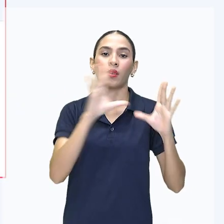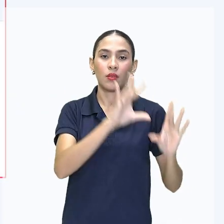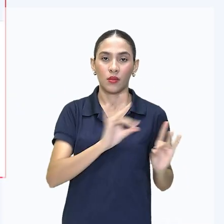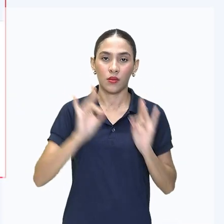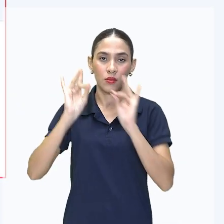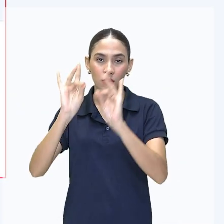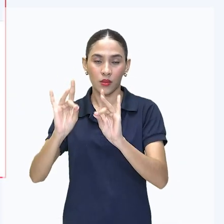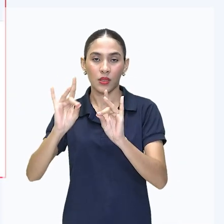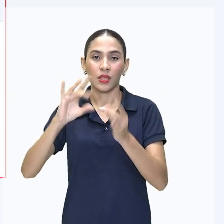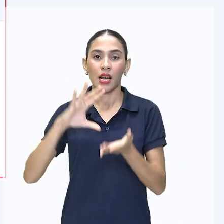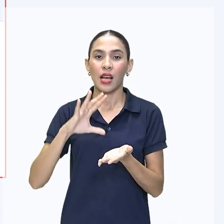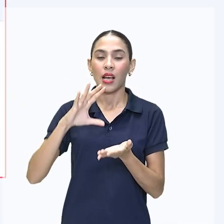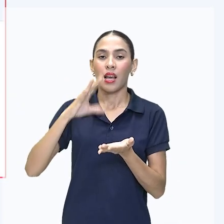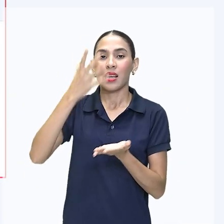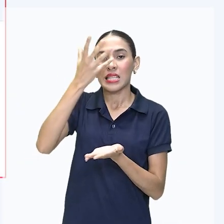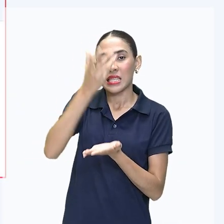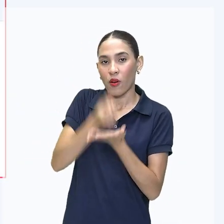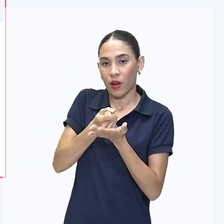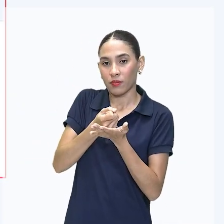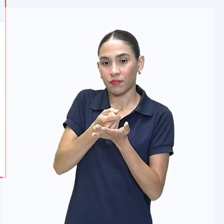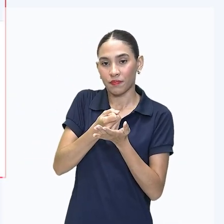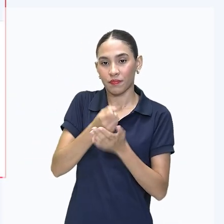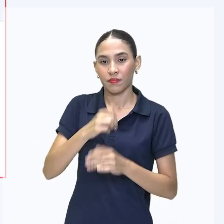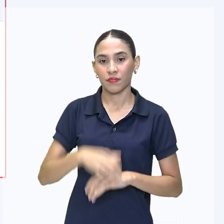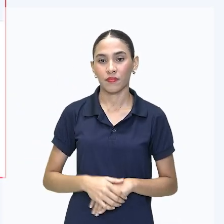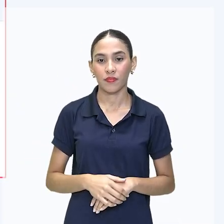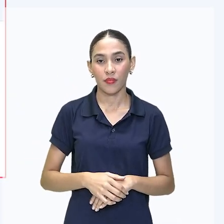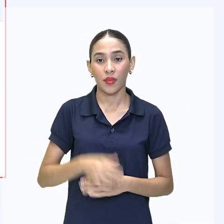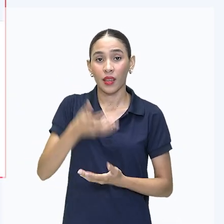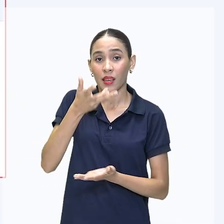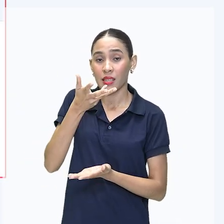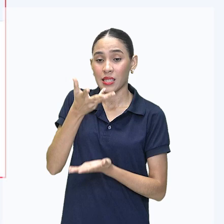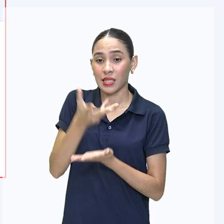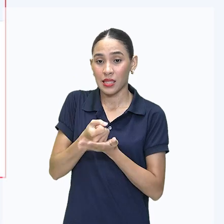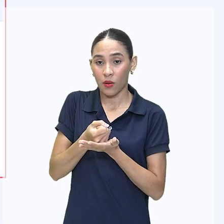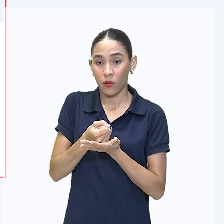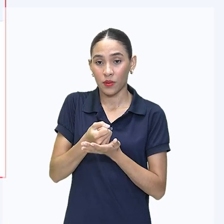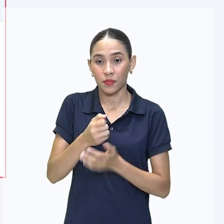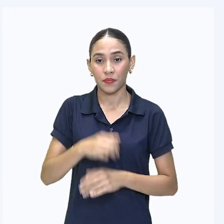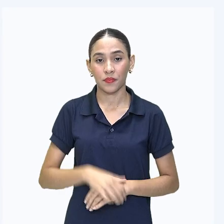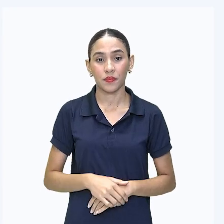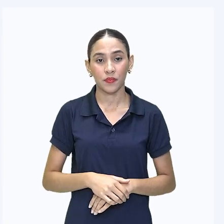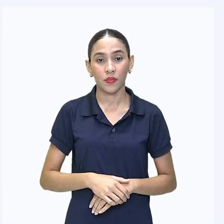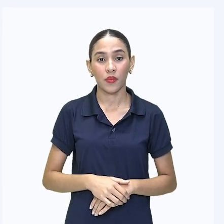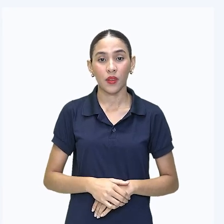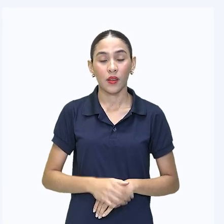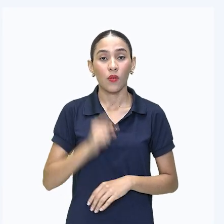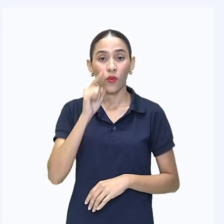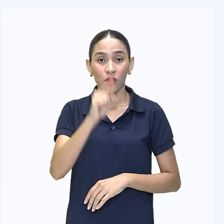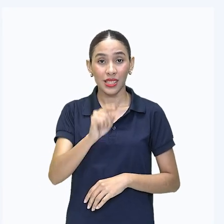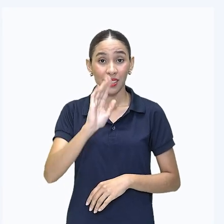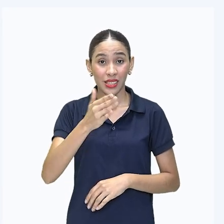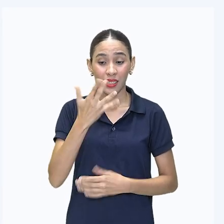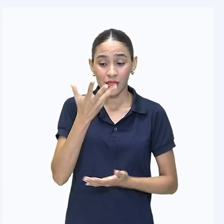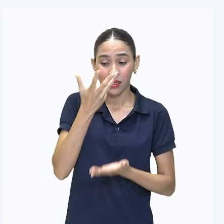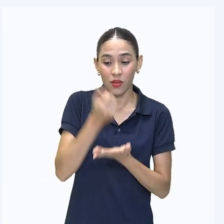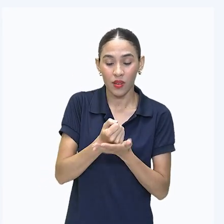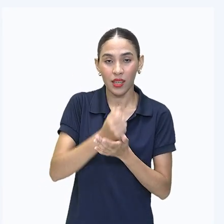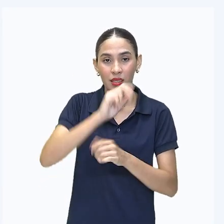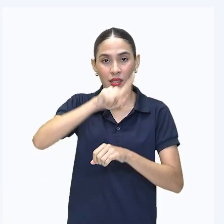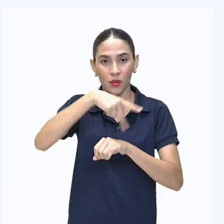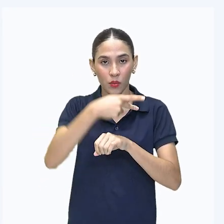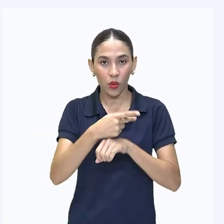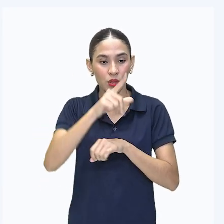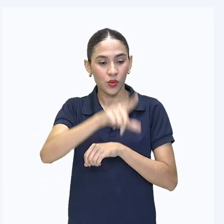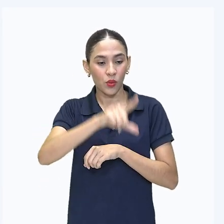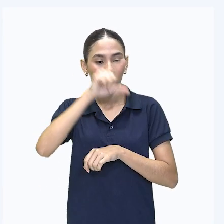e cliquem ali em salvar, tá? Tá grifado cancelar, mas cliquem em salvar. Uma vez que salvarem, ó, após